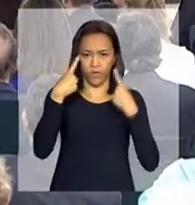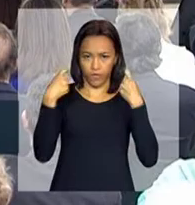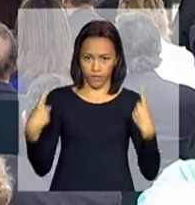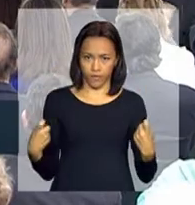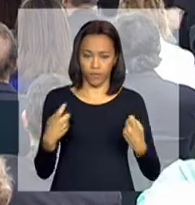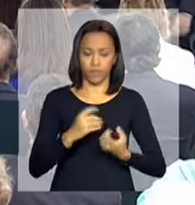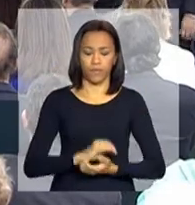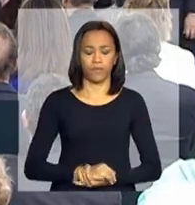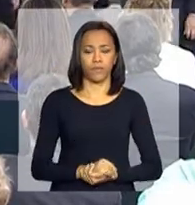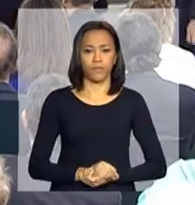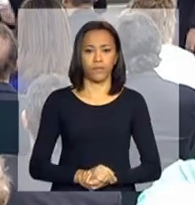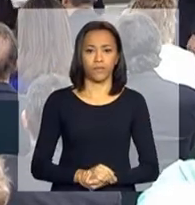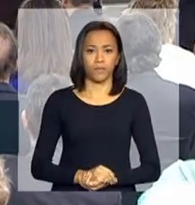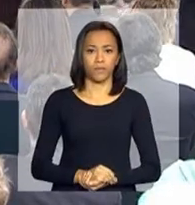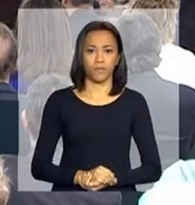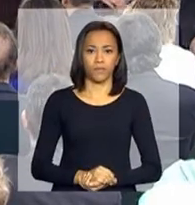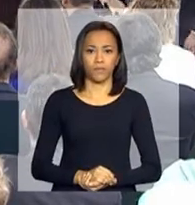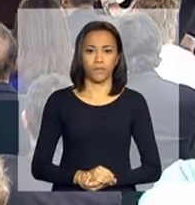sinaf